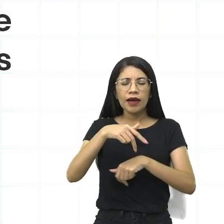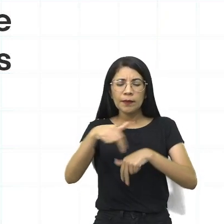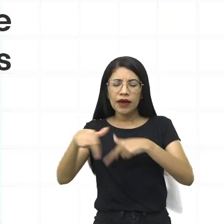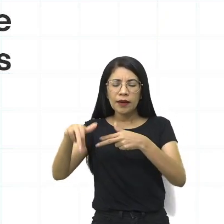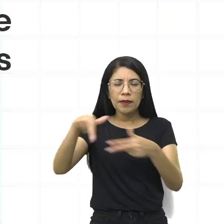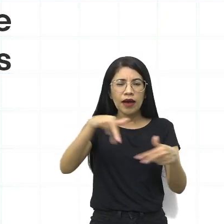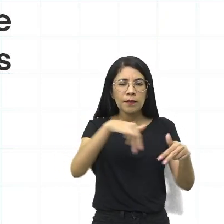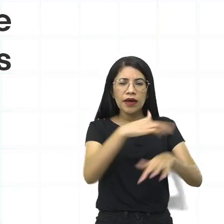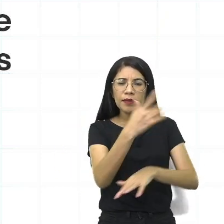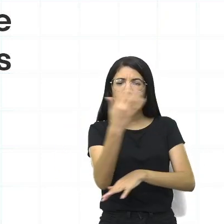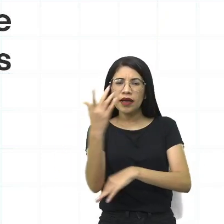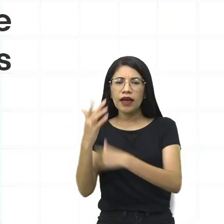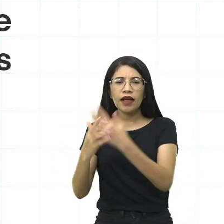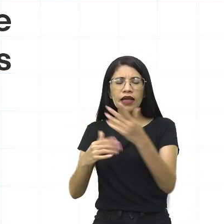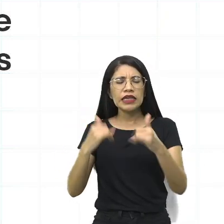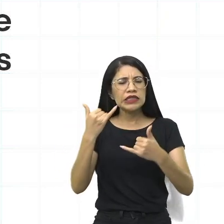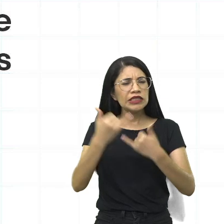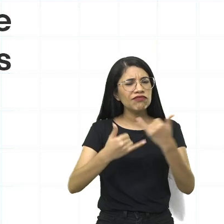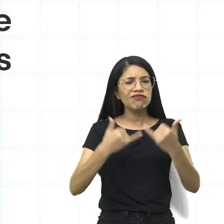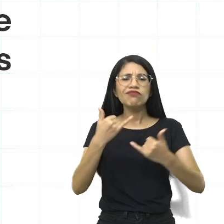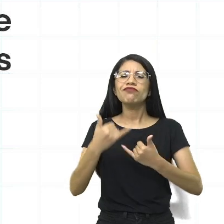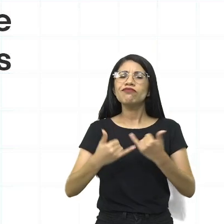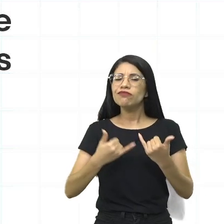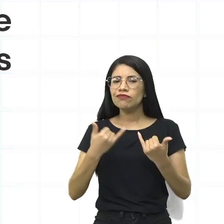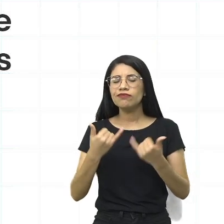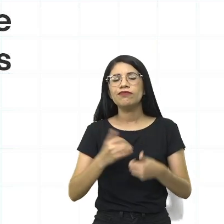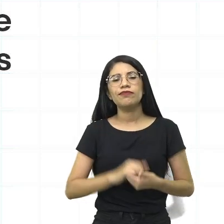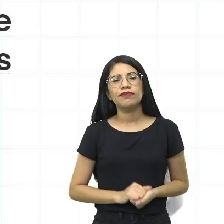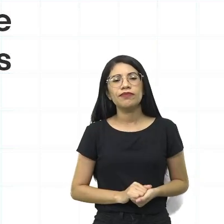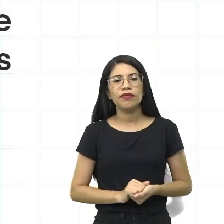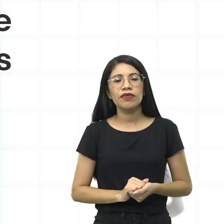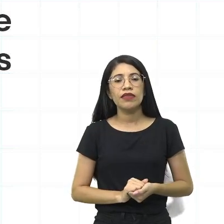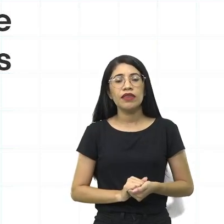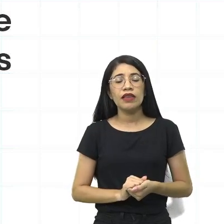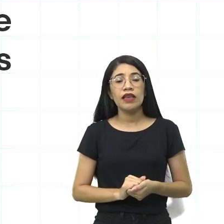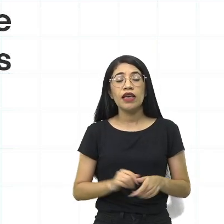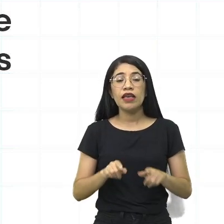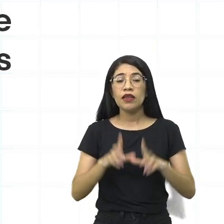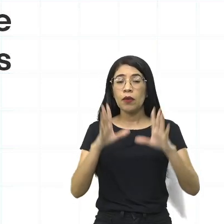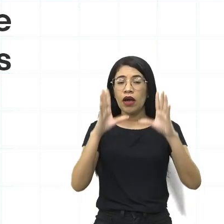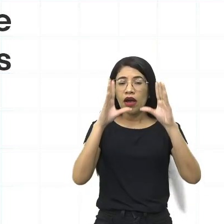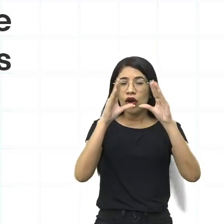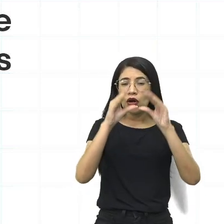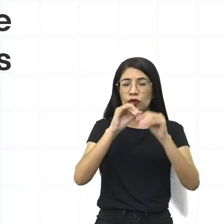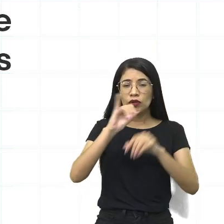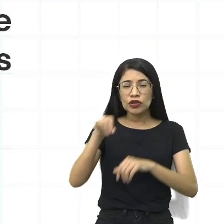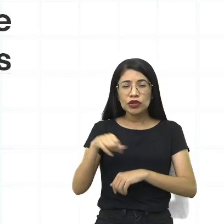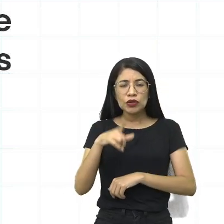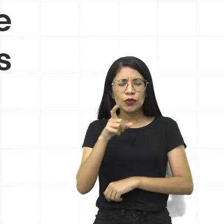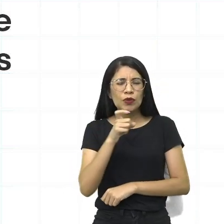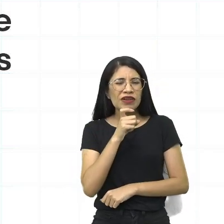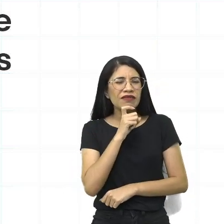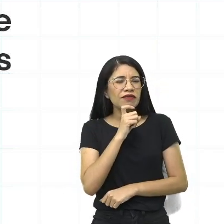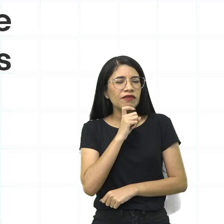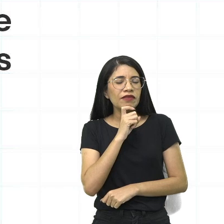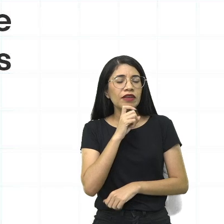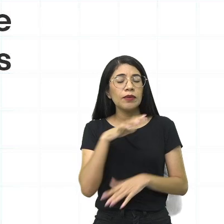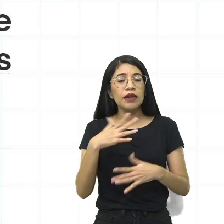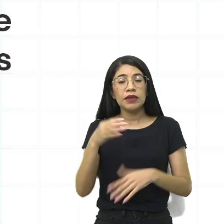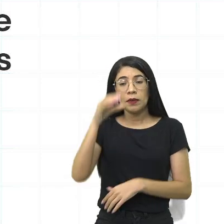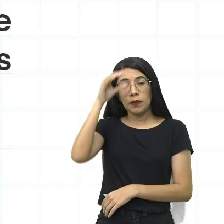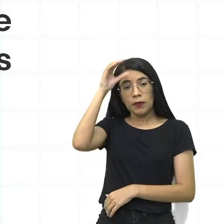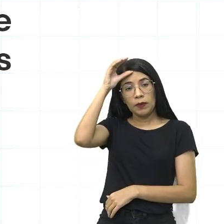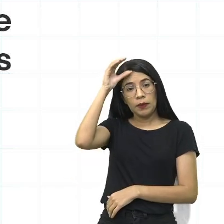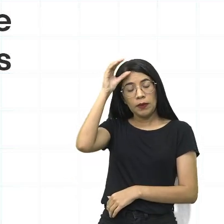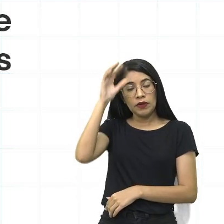pelos cafezais e se divertiram à beça. Como as noites de julho estavam muito frias, os tios